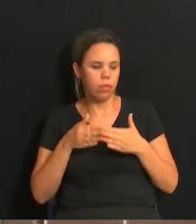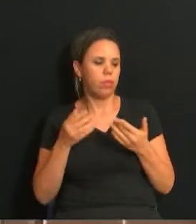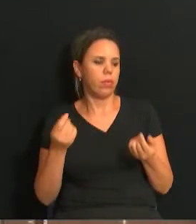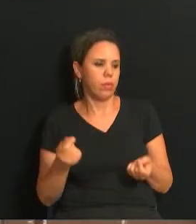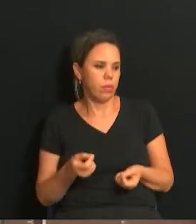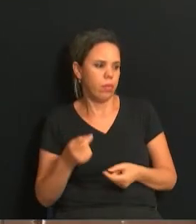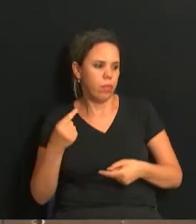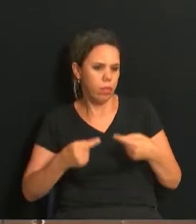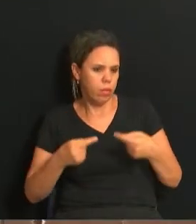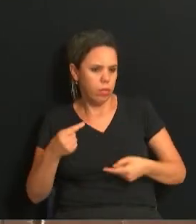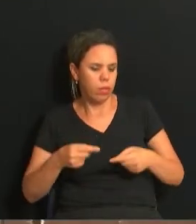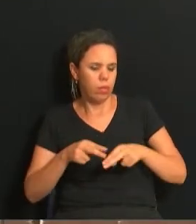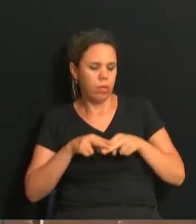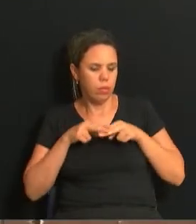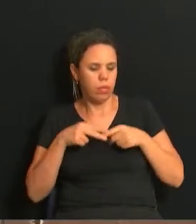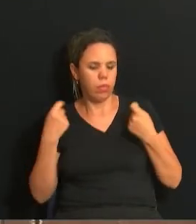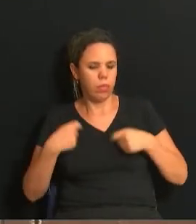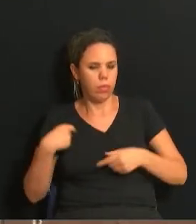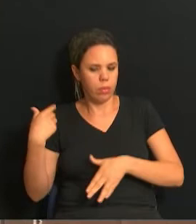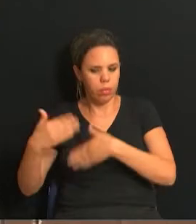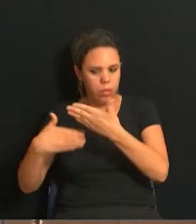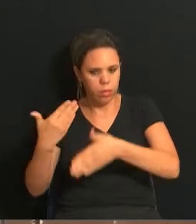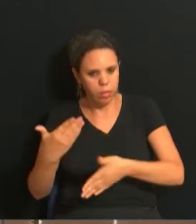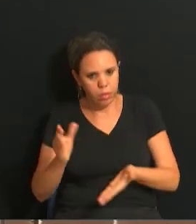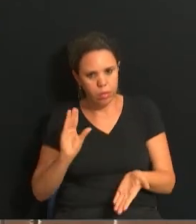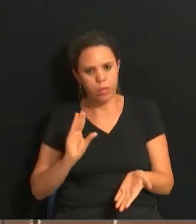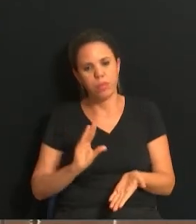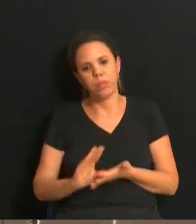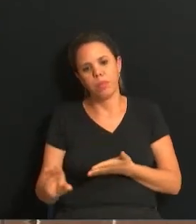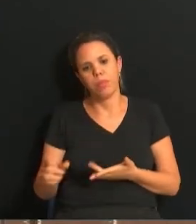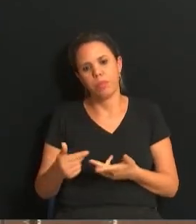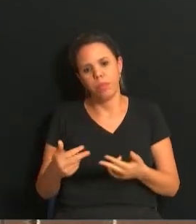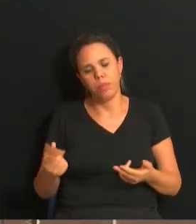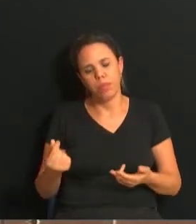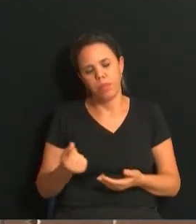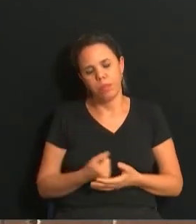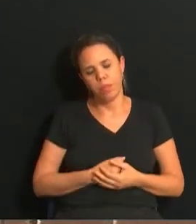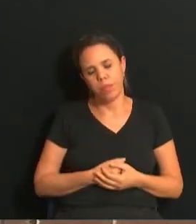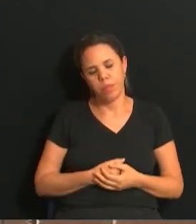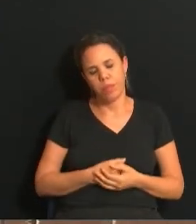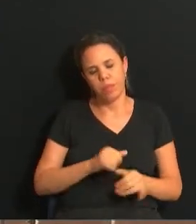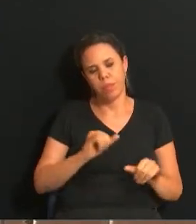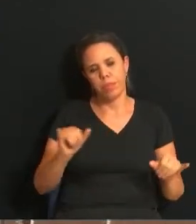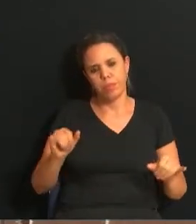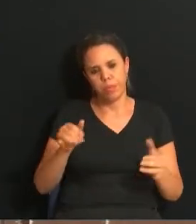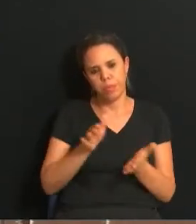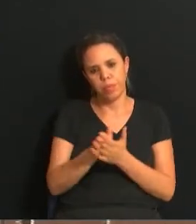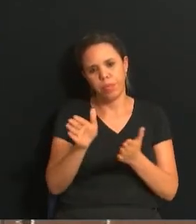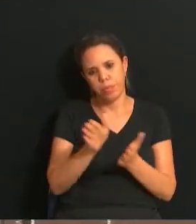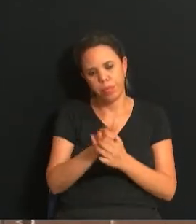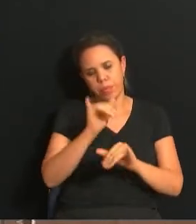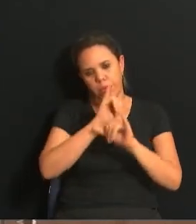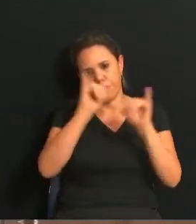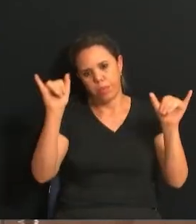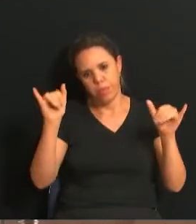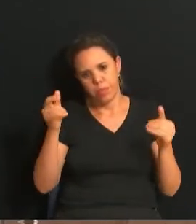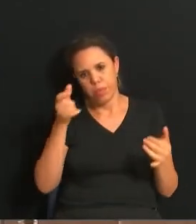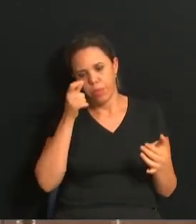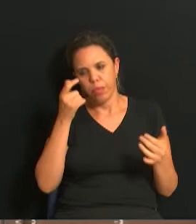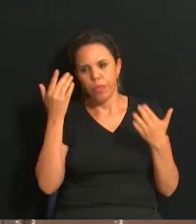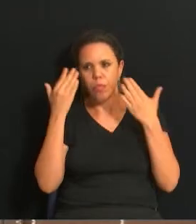algum tempo a necessidade da destinação do orçamento de campanhas de publicidade, que a gente vê muitas campanhas de